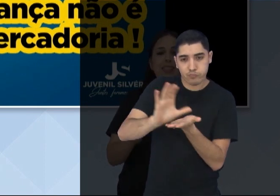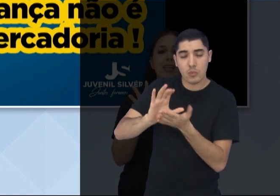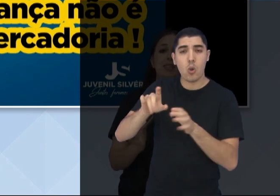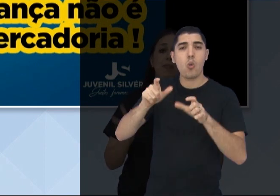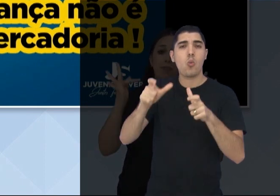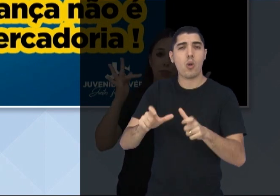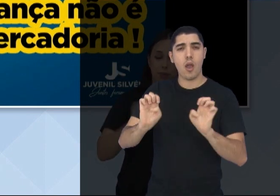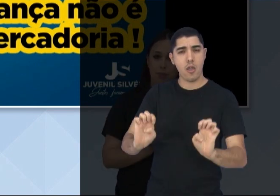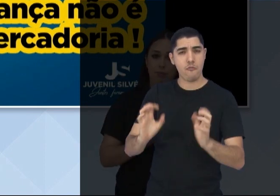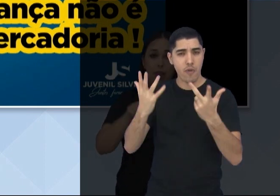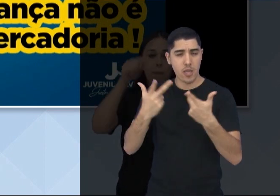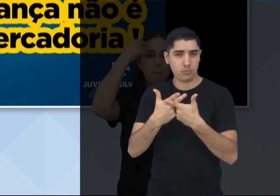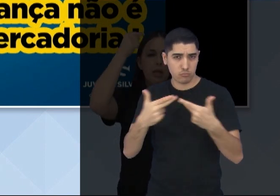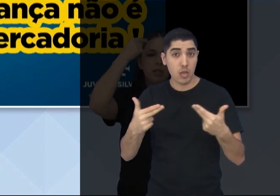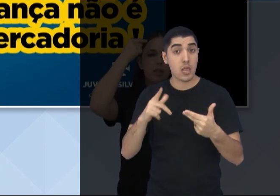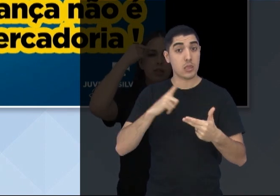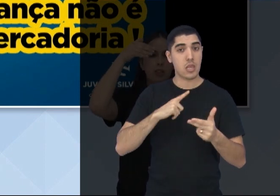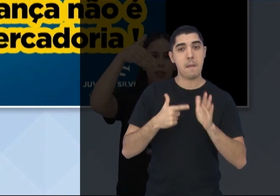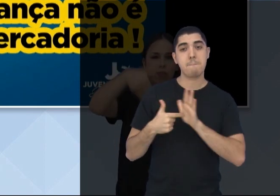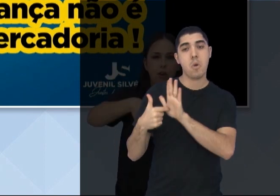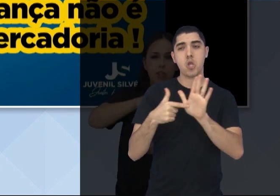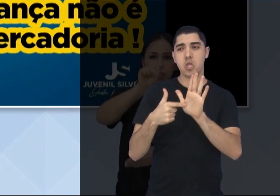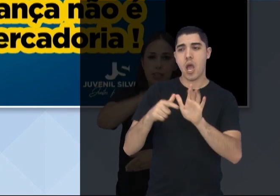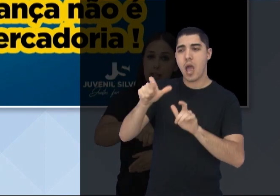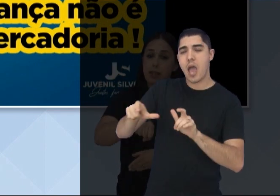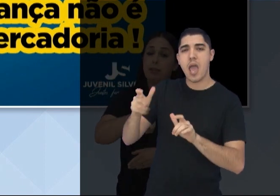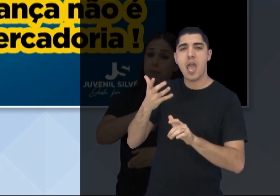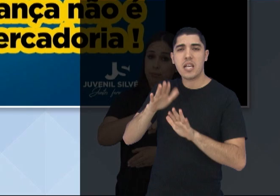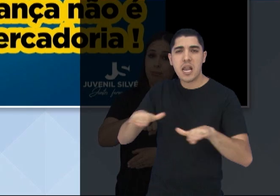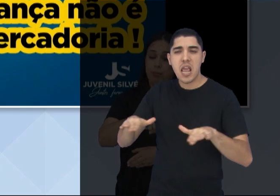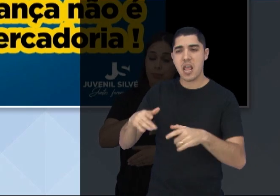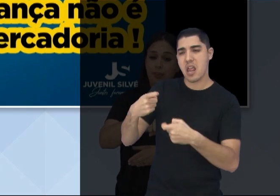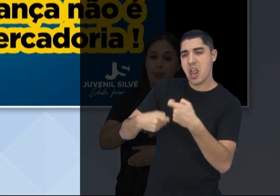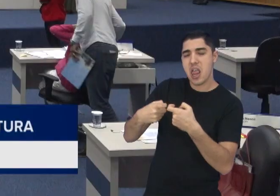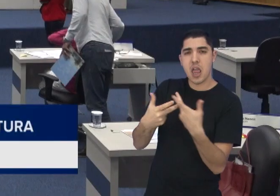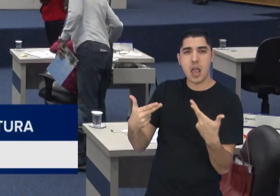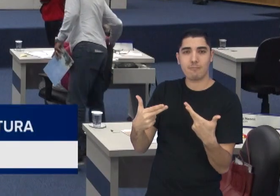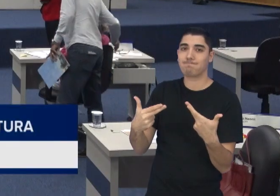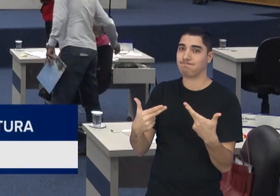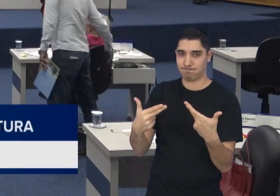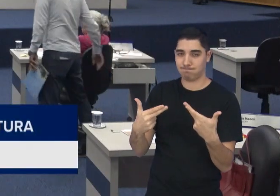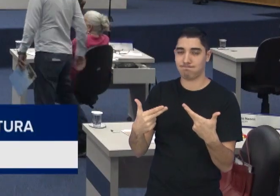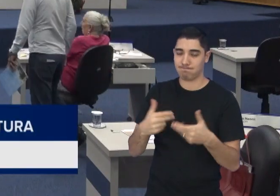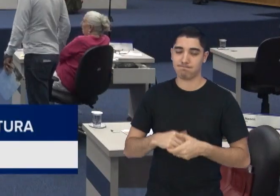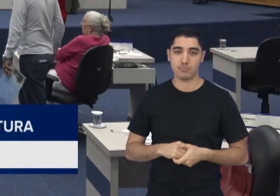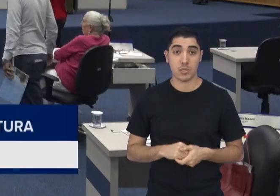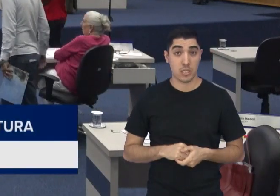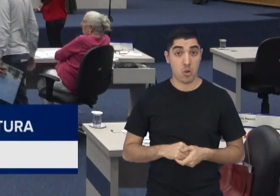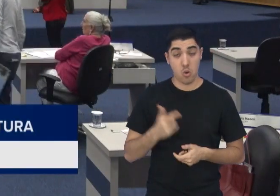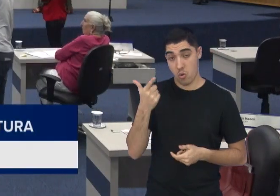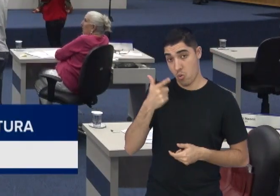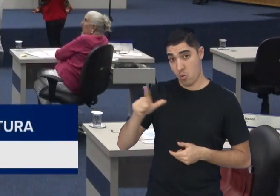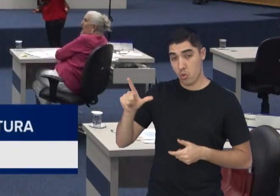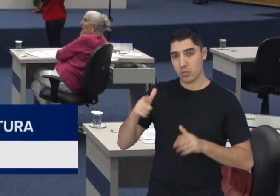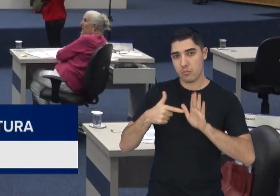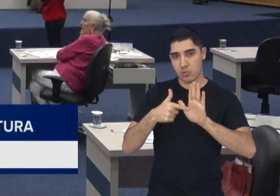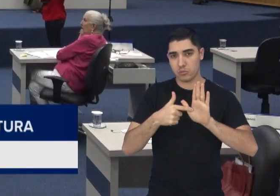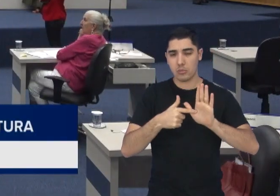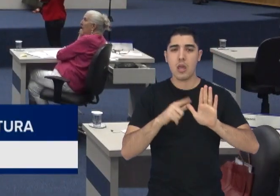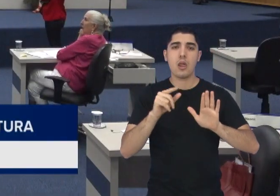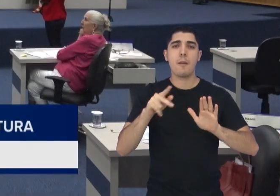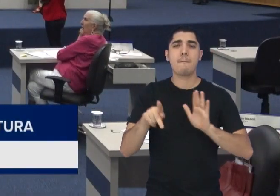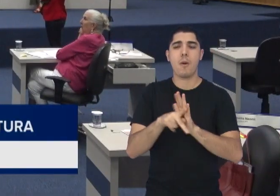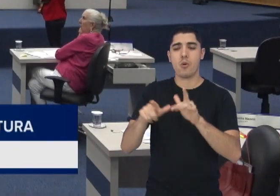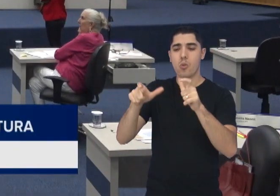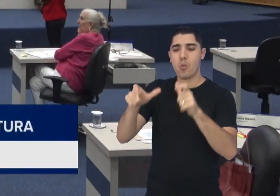e serviços que promovam a sexualização de crianças e adolescentes. Outra matéria aprovada é para a denominação de um